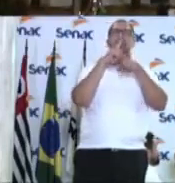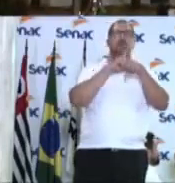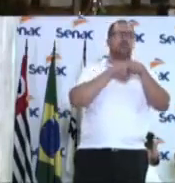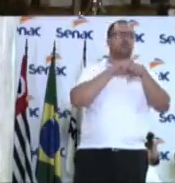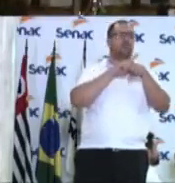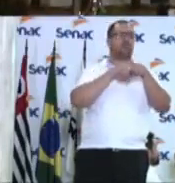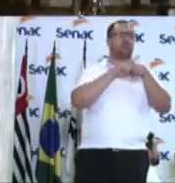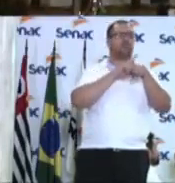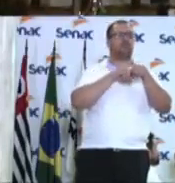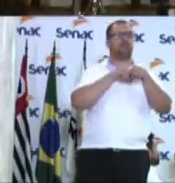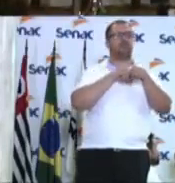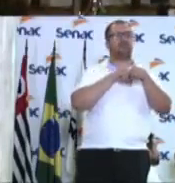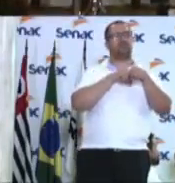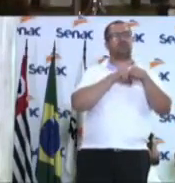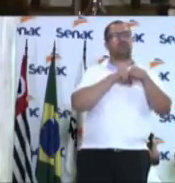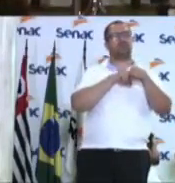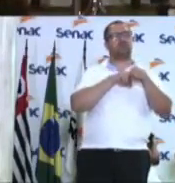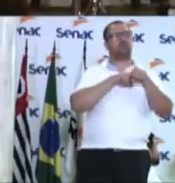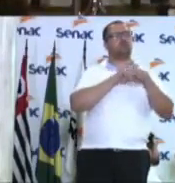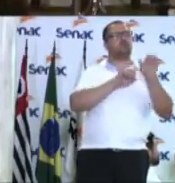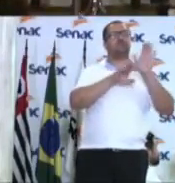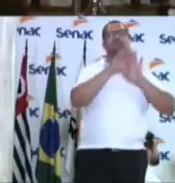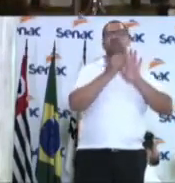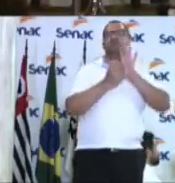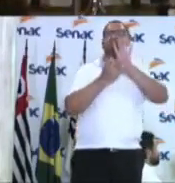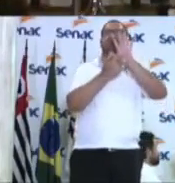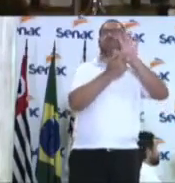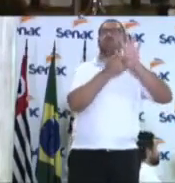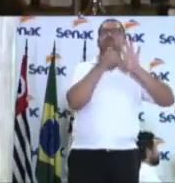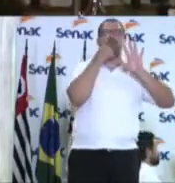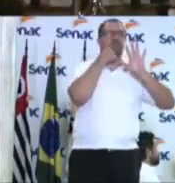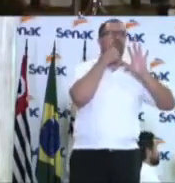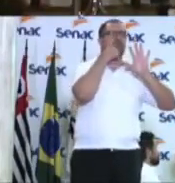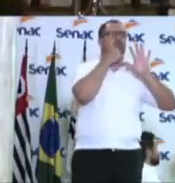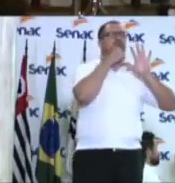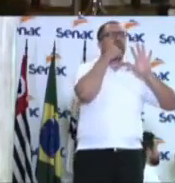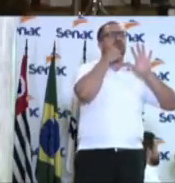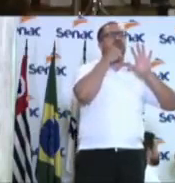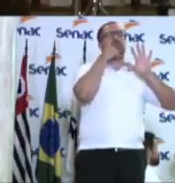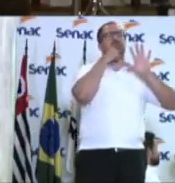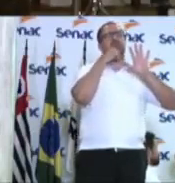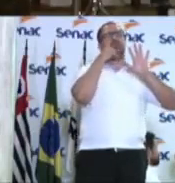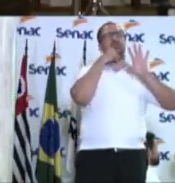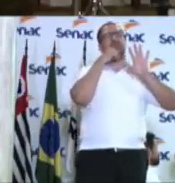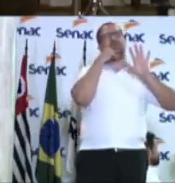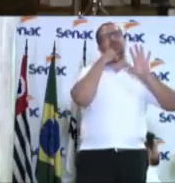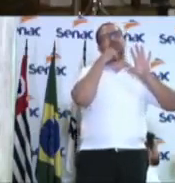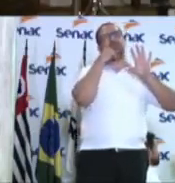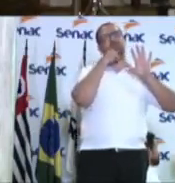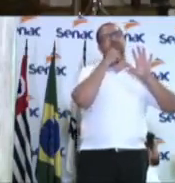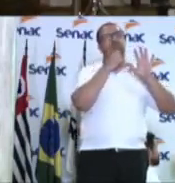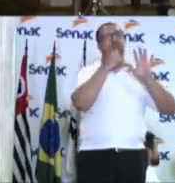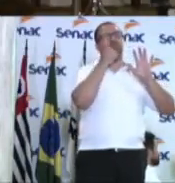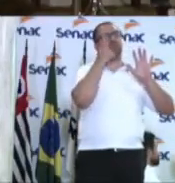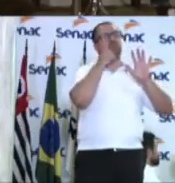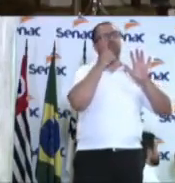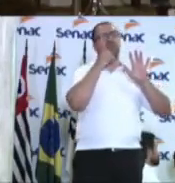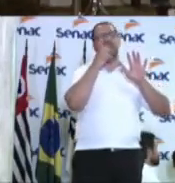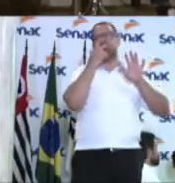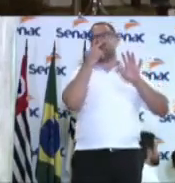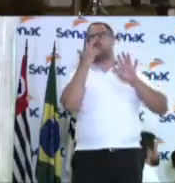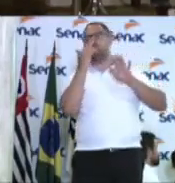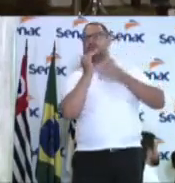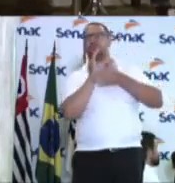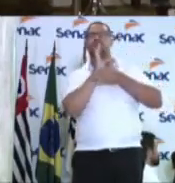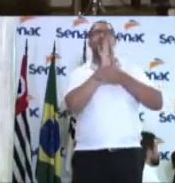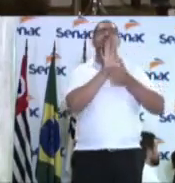tempo resolveu parar de expor tanto a mulher, não... Para mim é pelo bem... Pelo jeito incrível dela ser, mas pelo jeito incrível